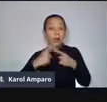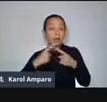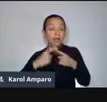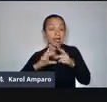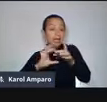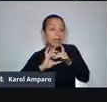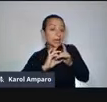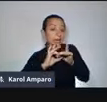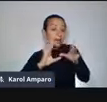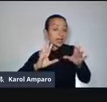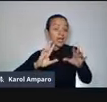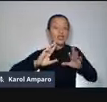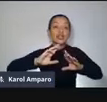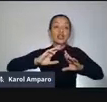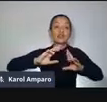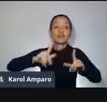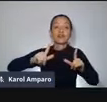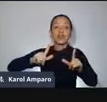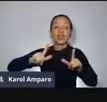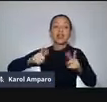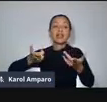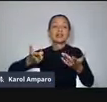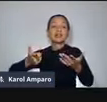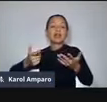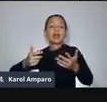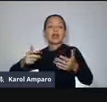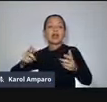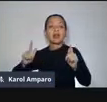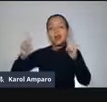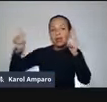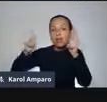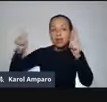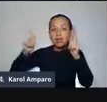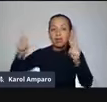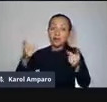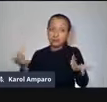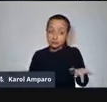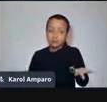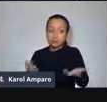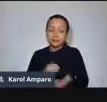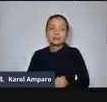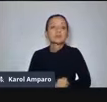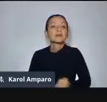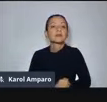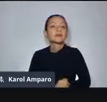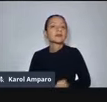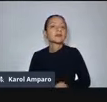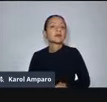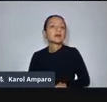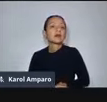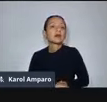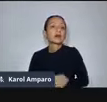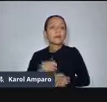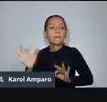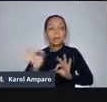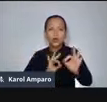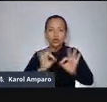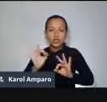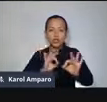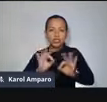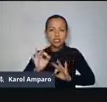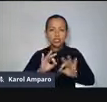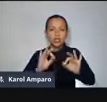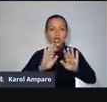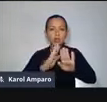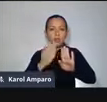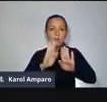não é? Então, por isso diz, projetar a liberdade. Onde nós estivermos, né? O projeto Porta Aberta, né, que é a